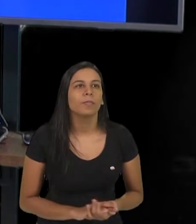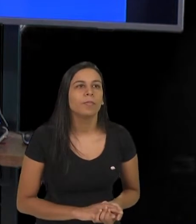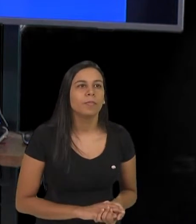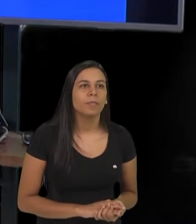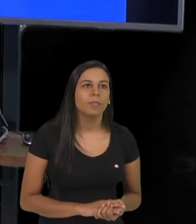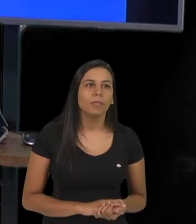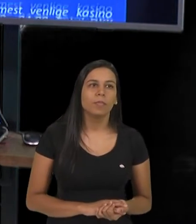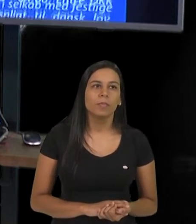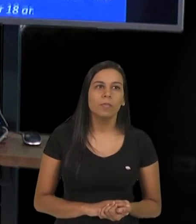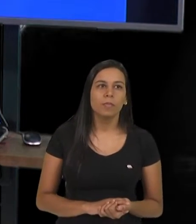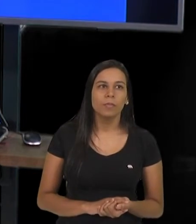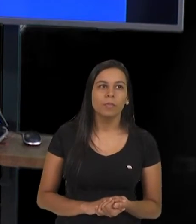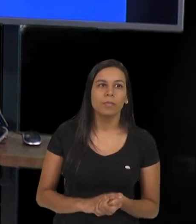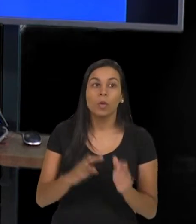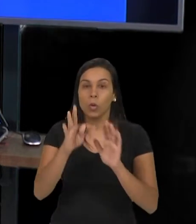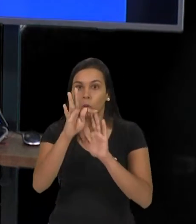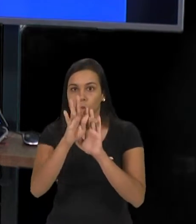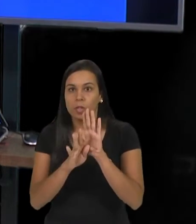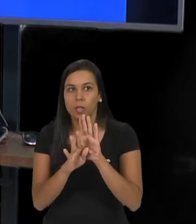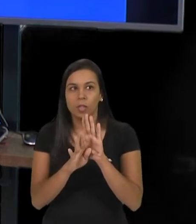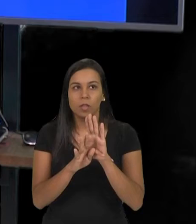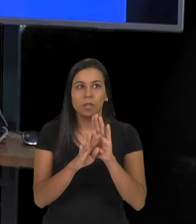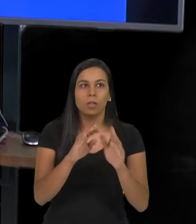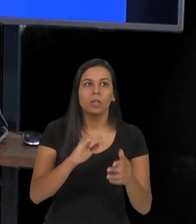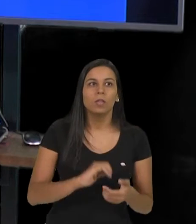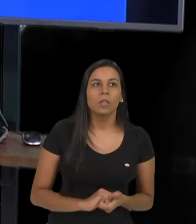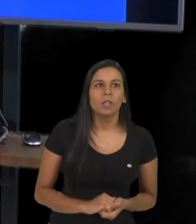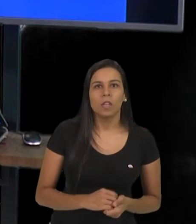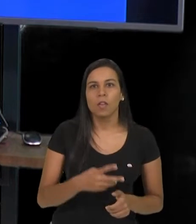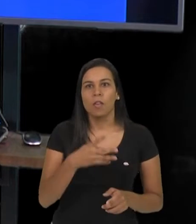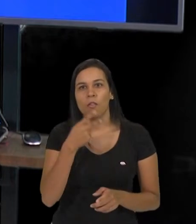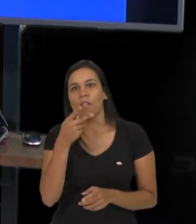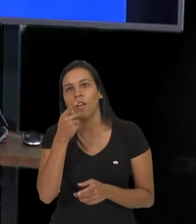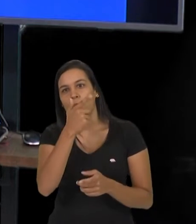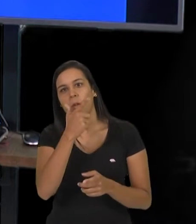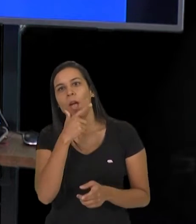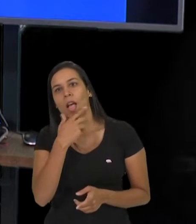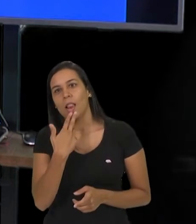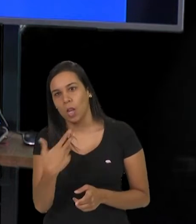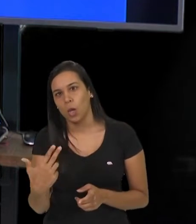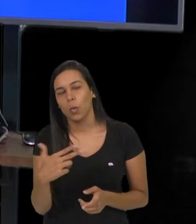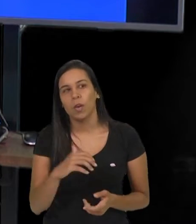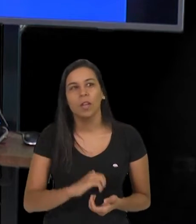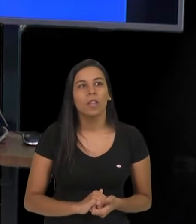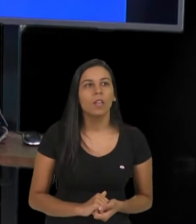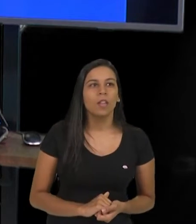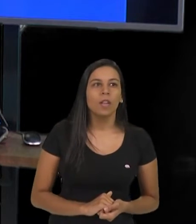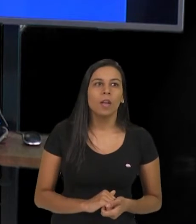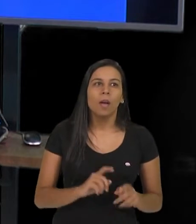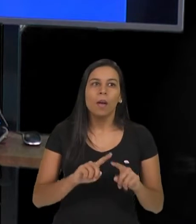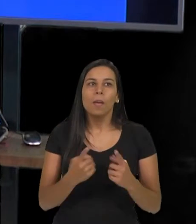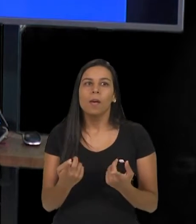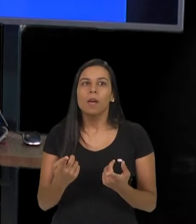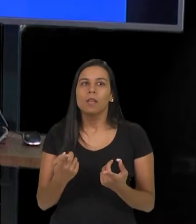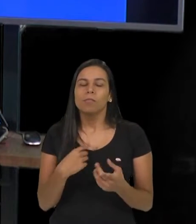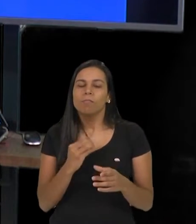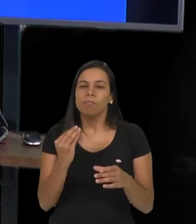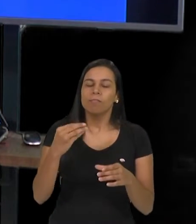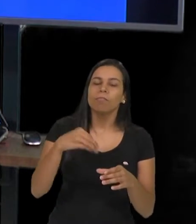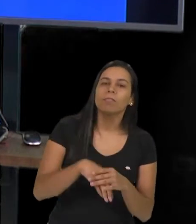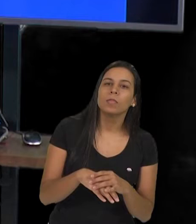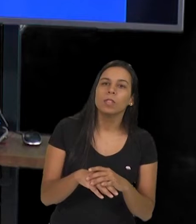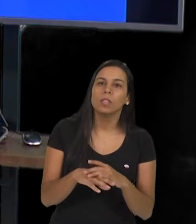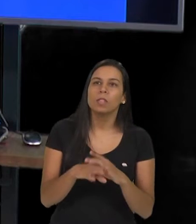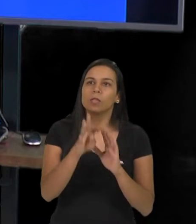com um texto aqui em dinamarquês. Eu não falo dinamarquês, não sei se alguém que está assistindo fala, mas a gente pode inferir informações desse texto